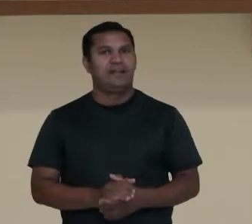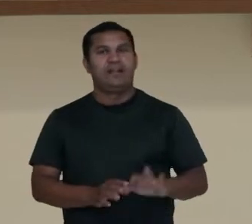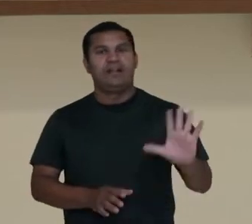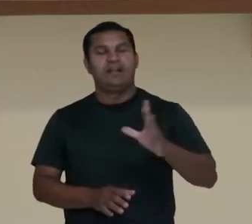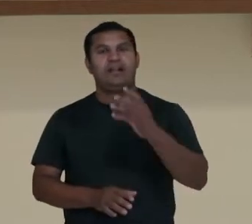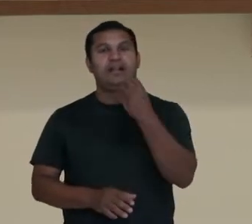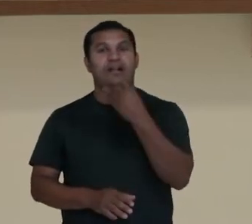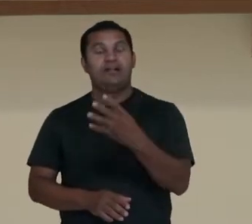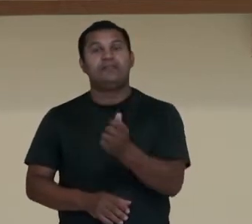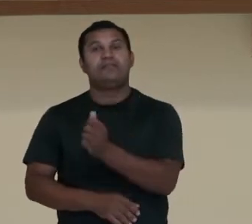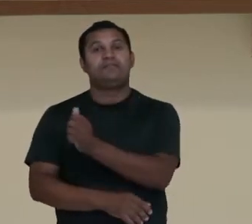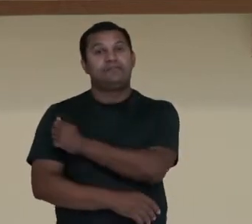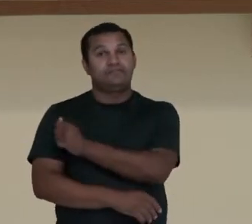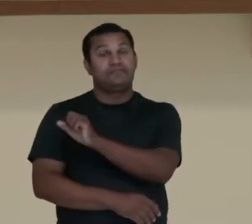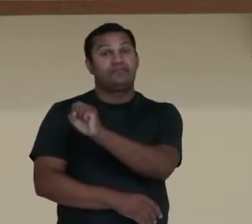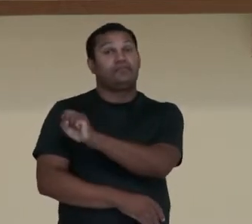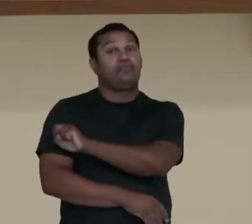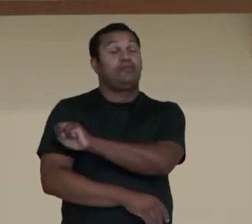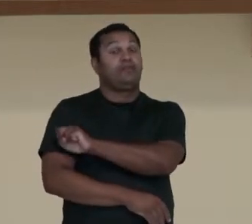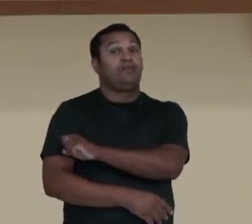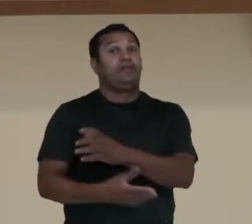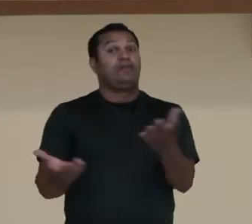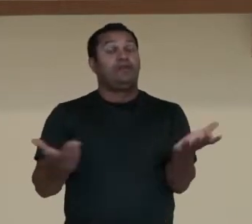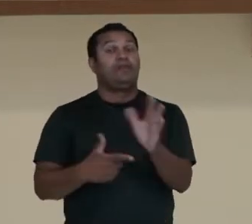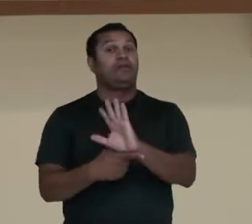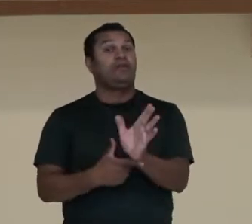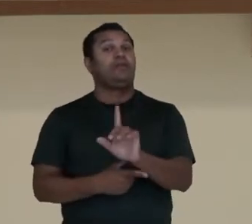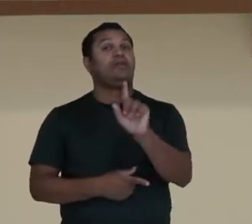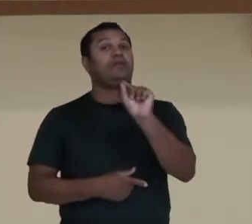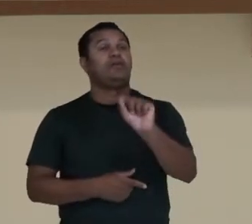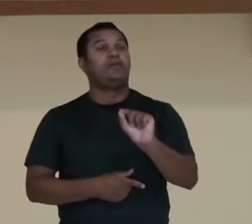Olá, estudantes do 8º ano. Nesse vídeo vamos falar sobre o poema.